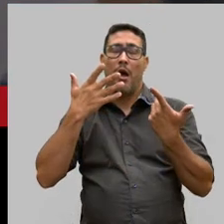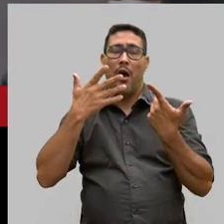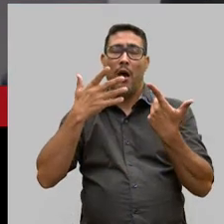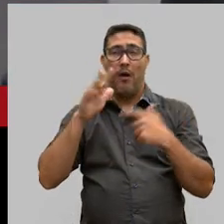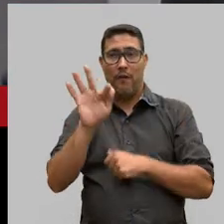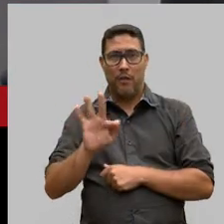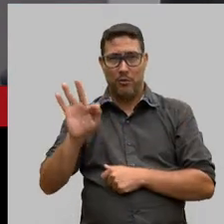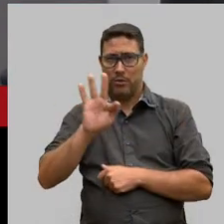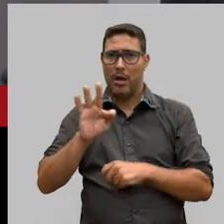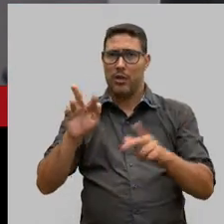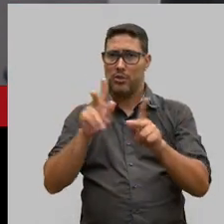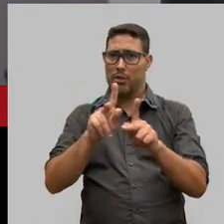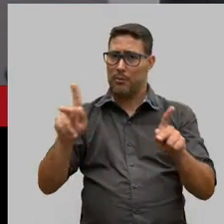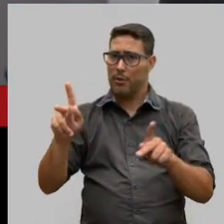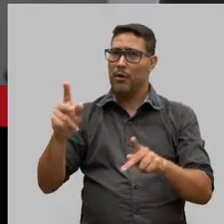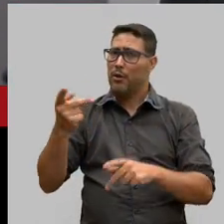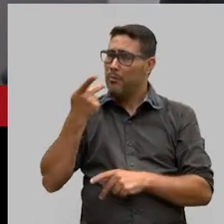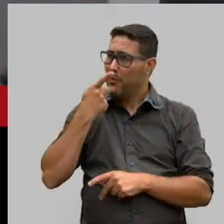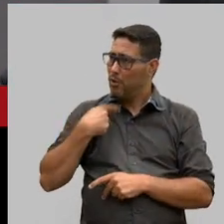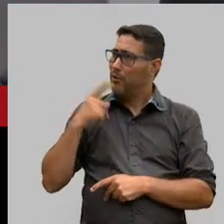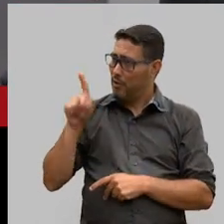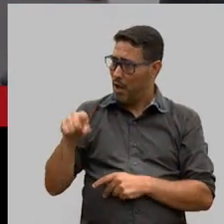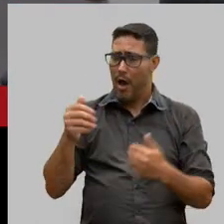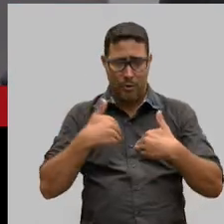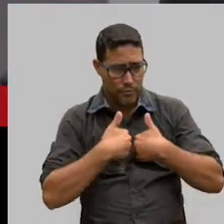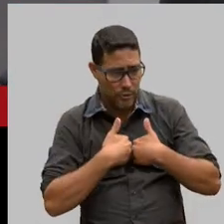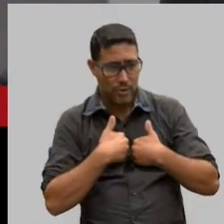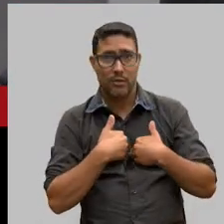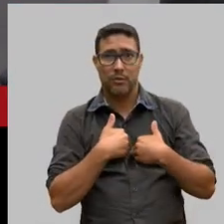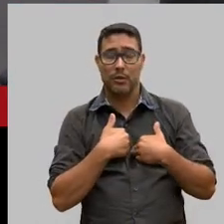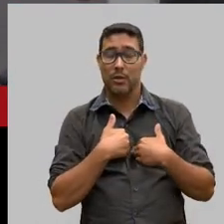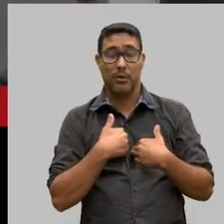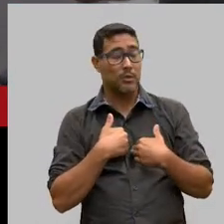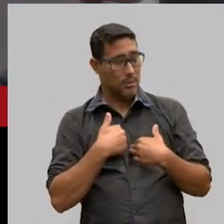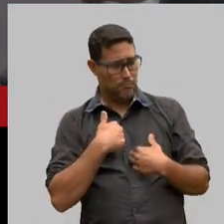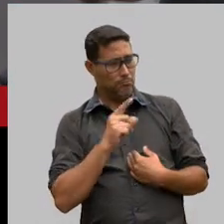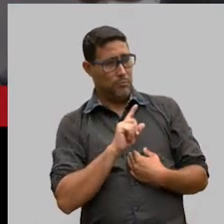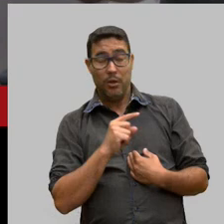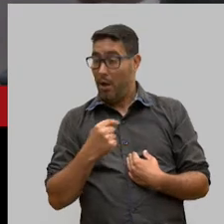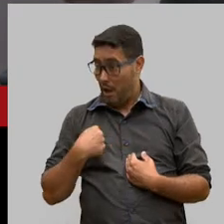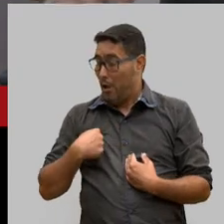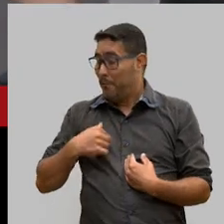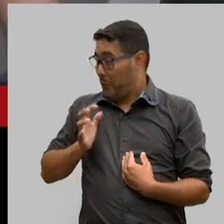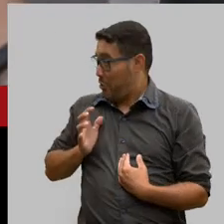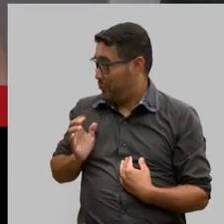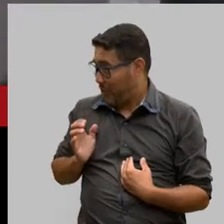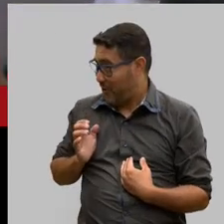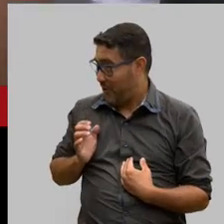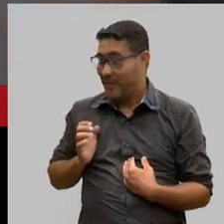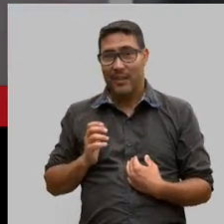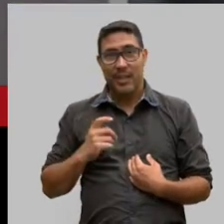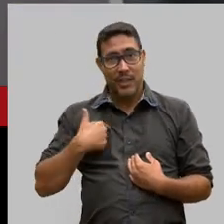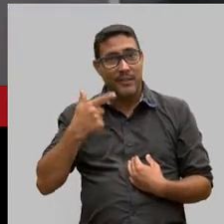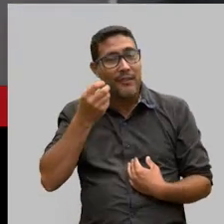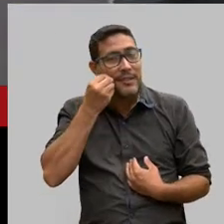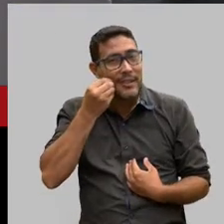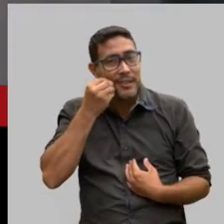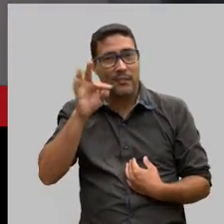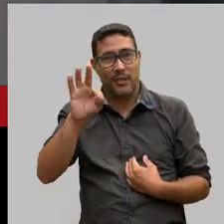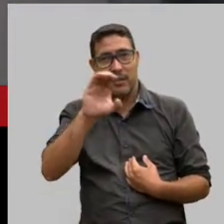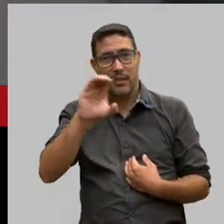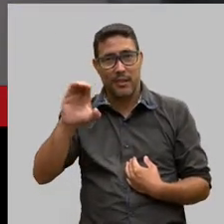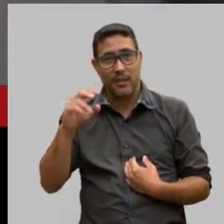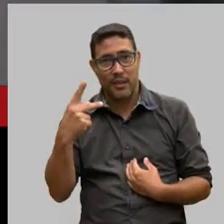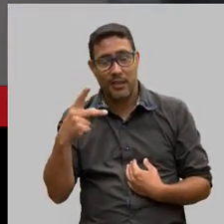professor você é autista falei não ele mas eu sou e ele tava ali no método de fazer o TCC dele e ele falou eu